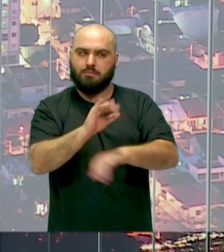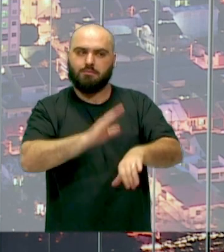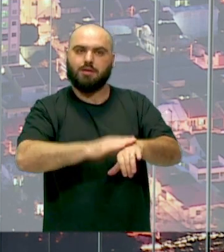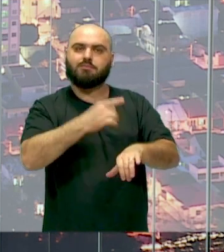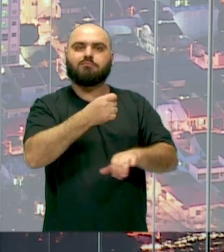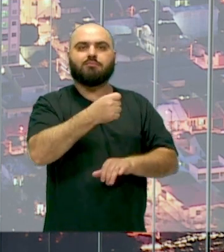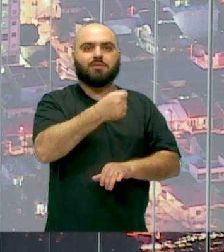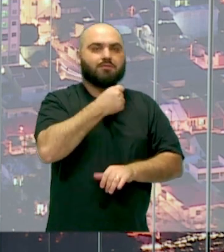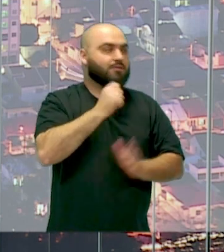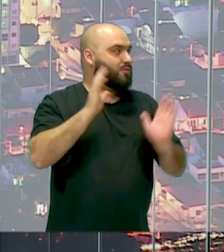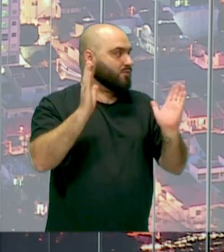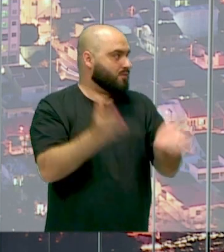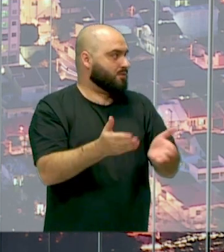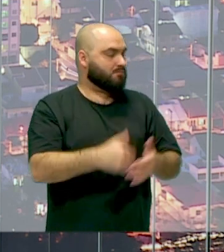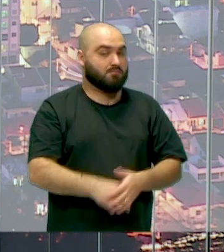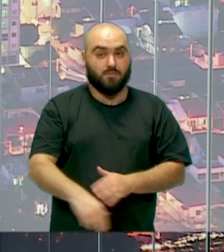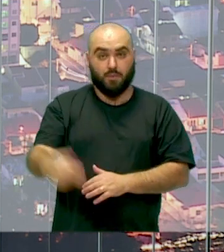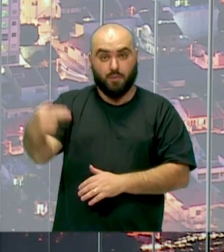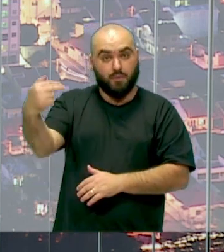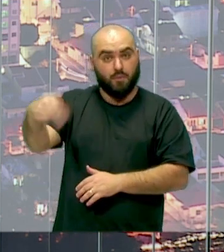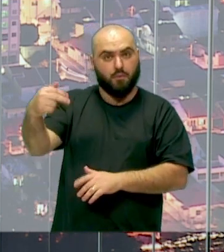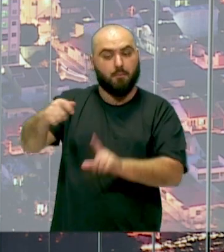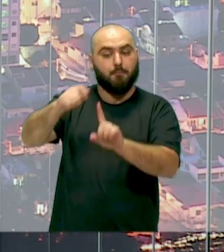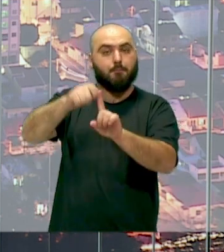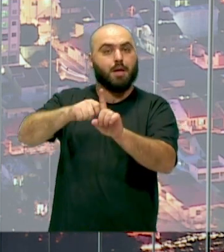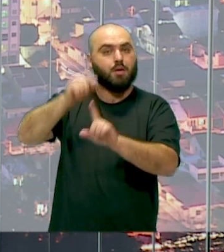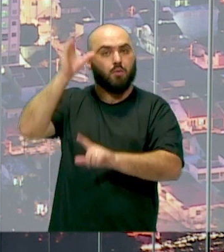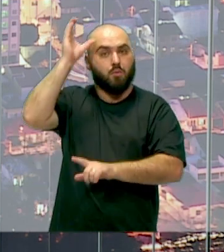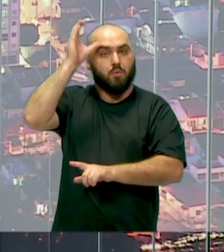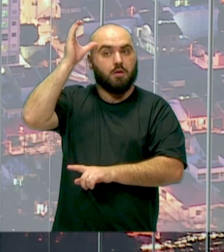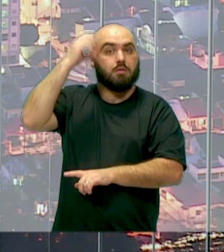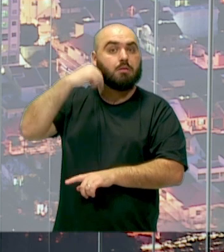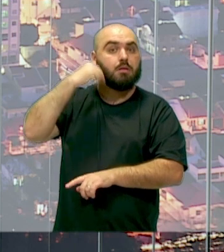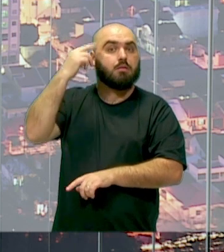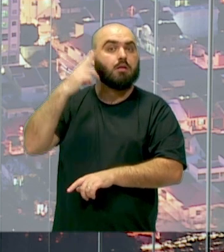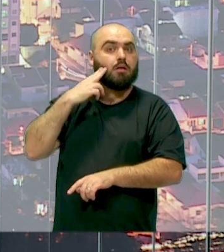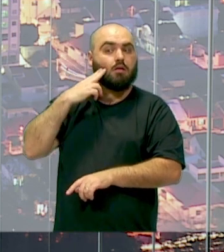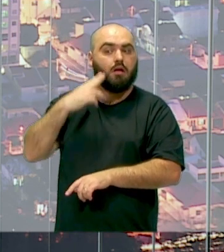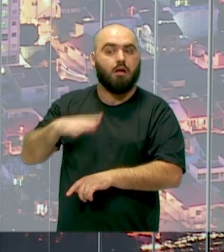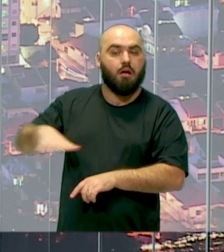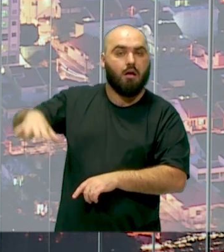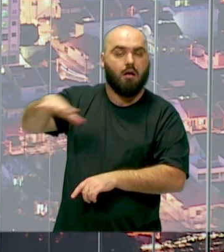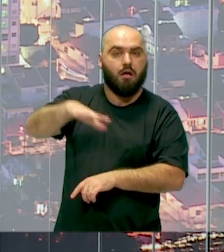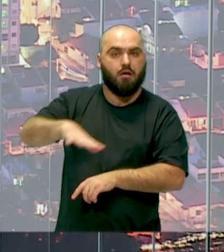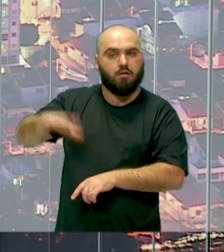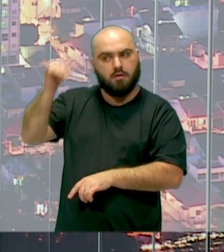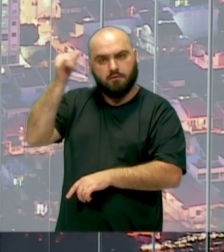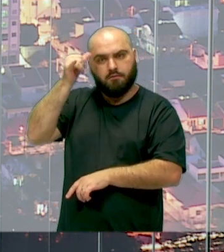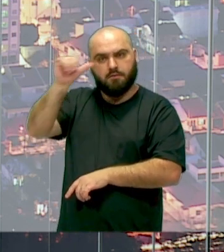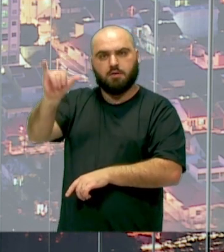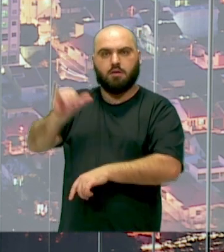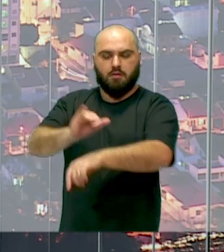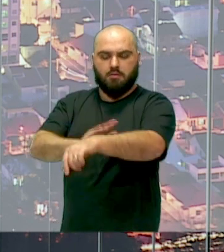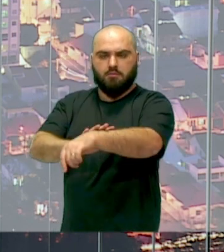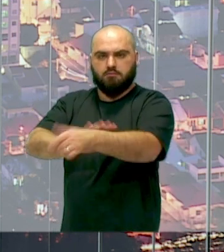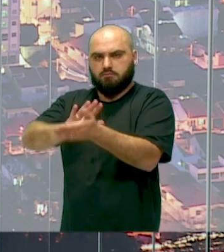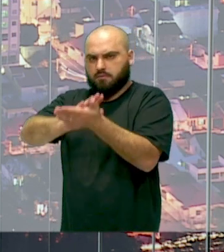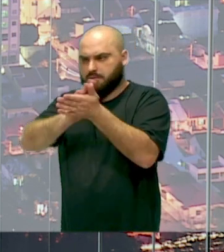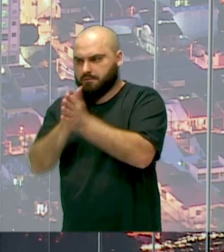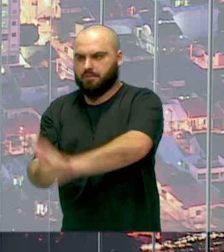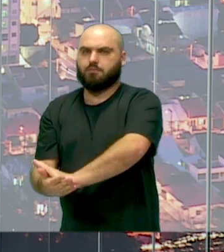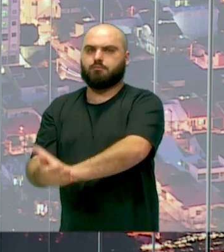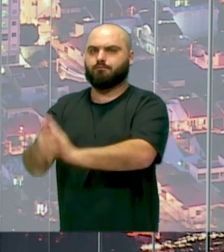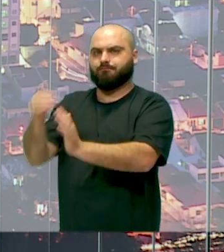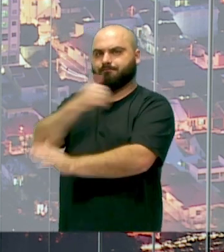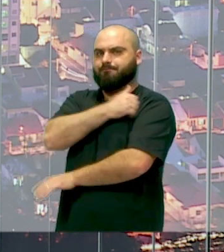Aberta. Novembro é o mês da consciência negra e dedicado ao combate ao racismo. Em Itajaí, uma programação